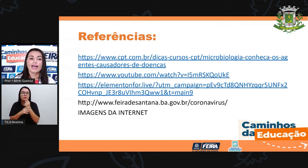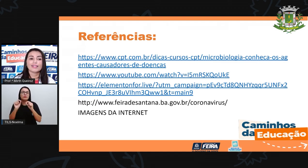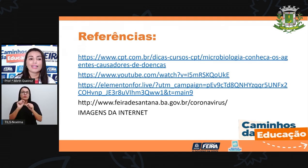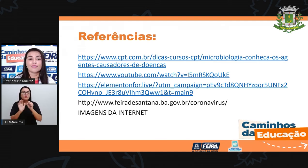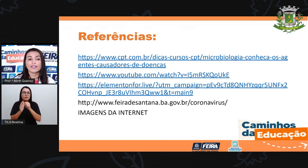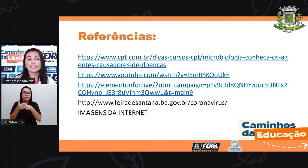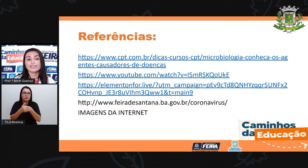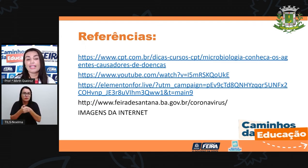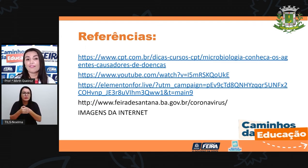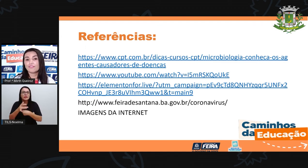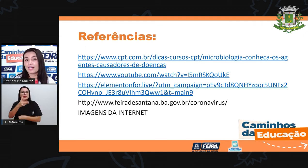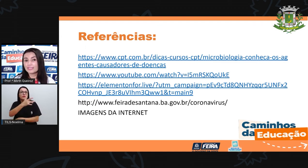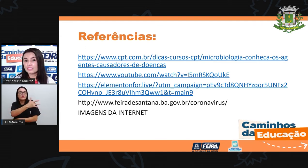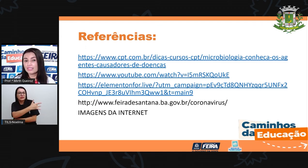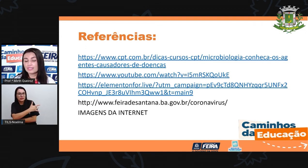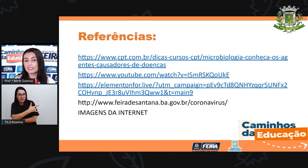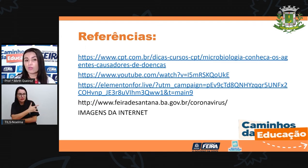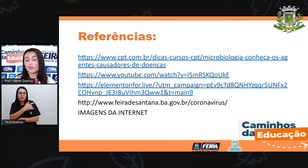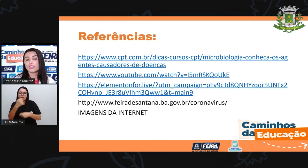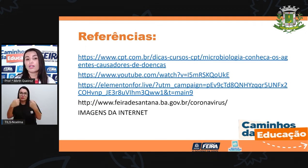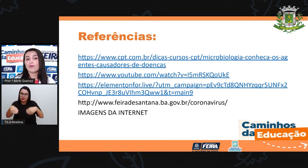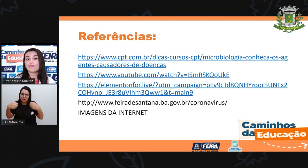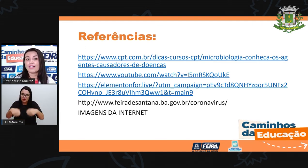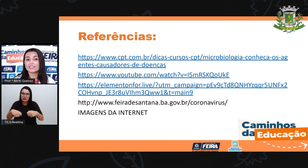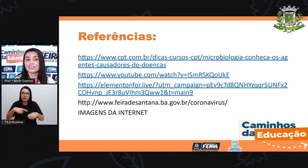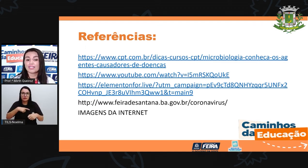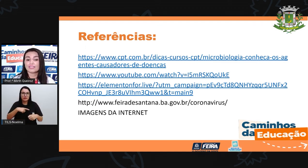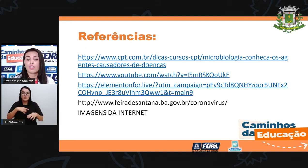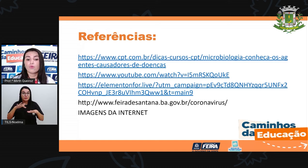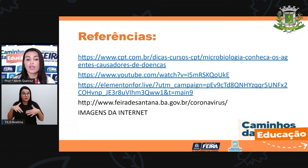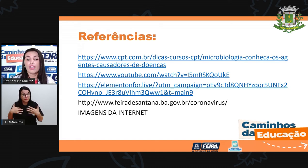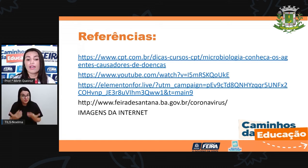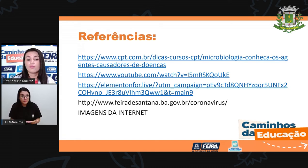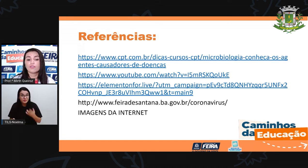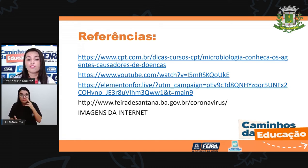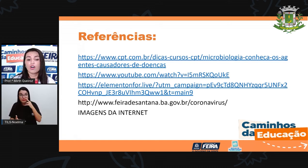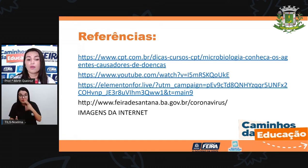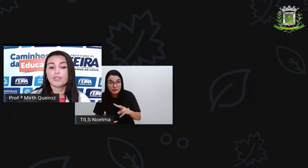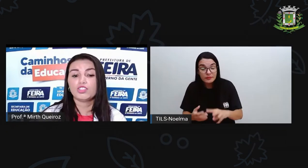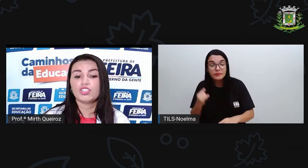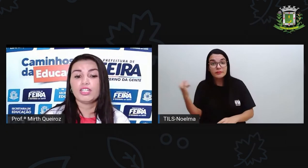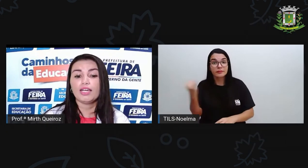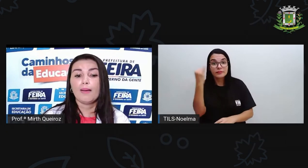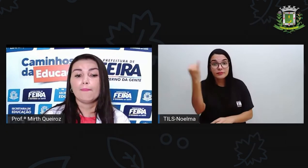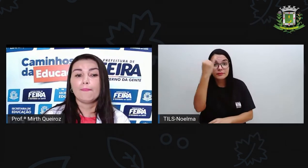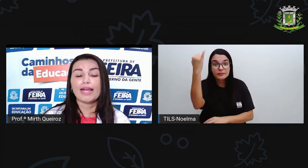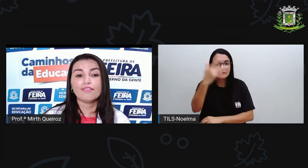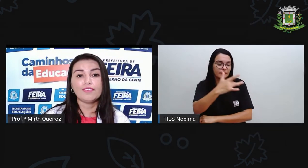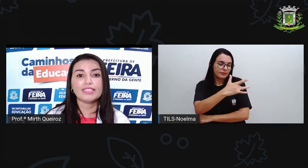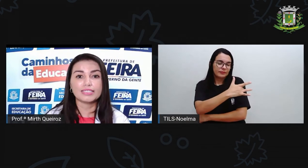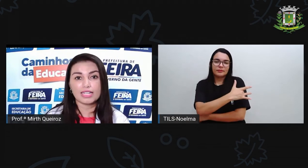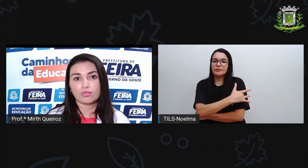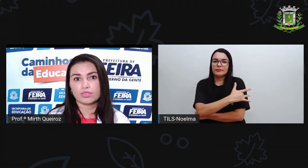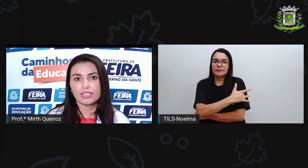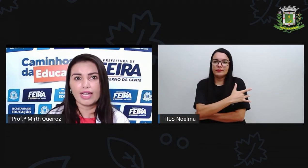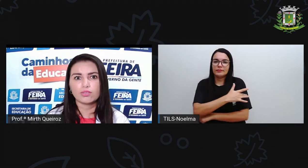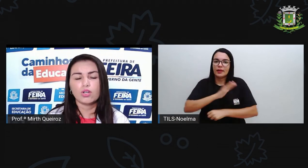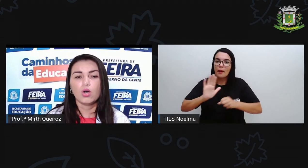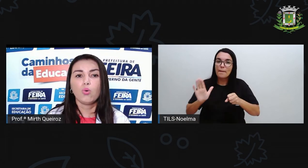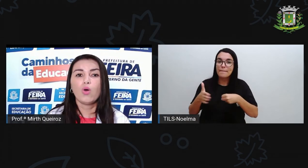ocorre através da vacinação. Então, a vacinação é uma forma de